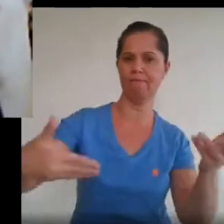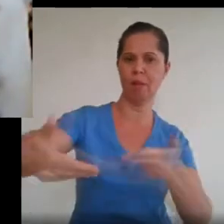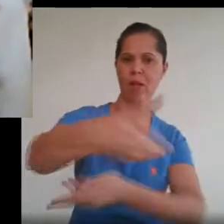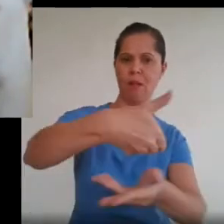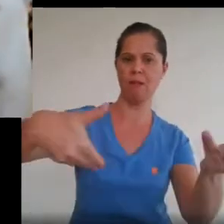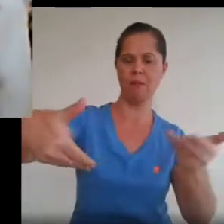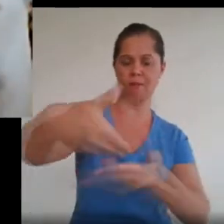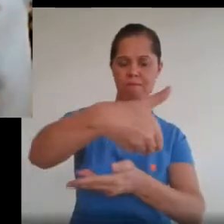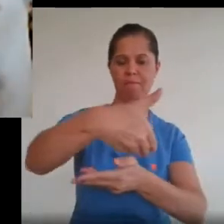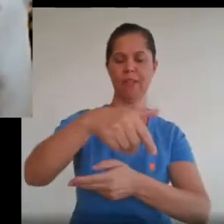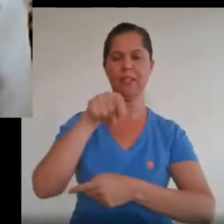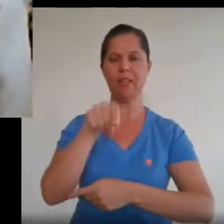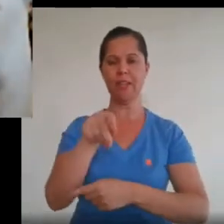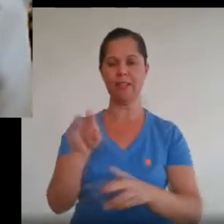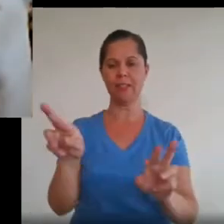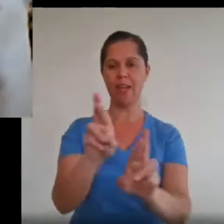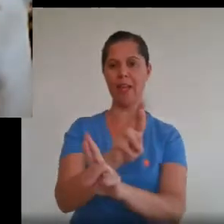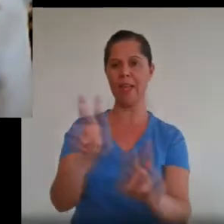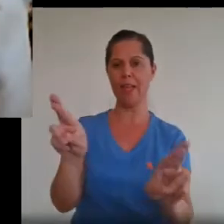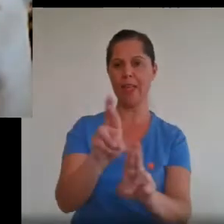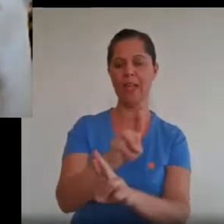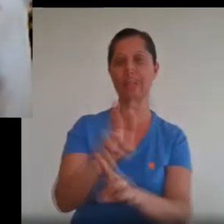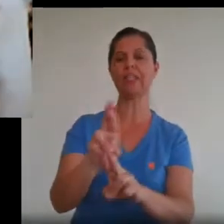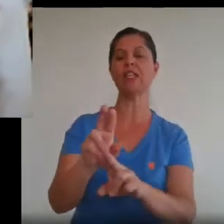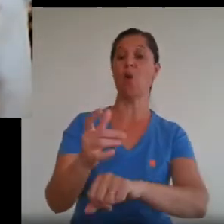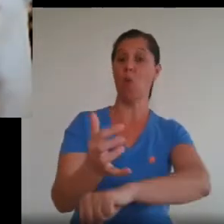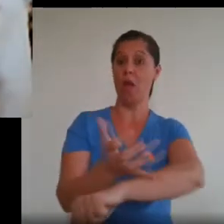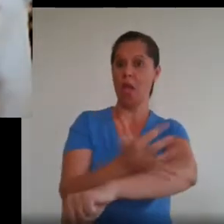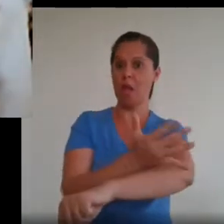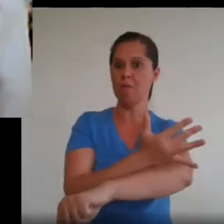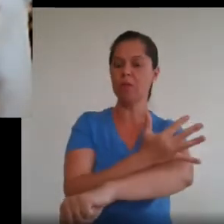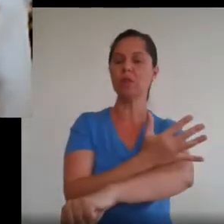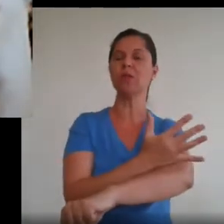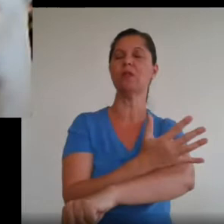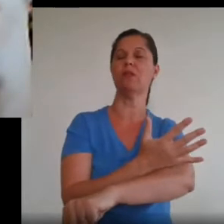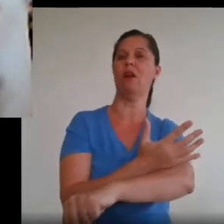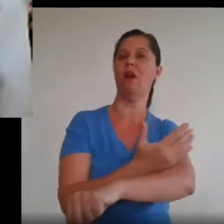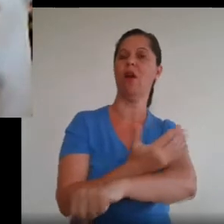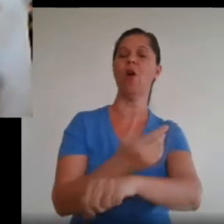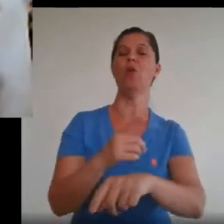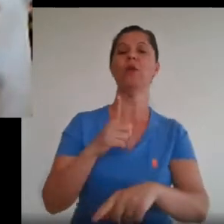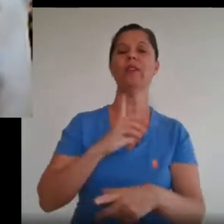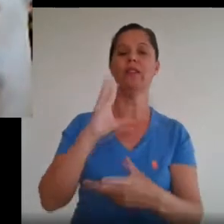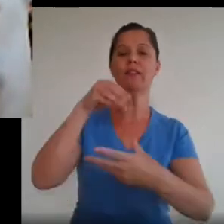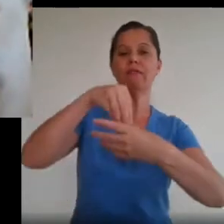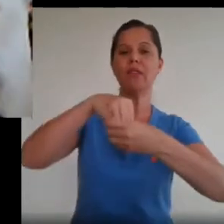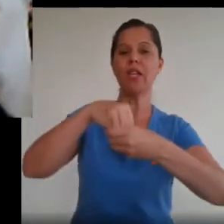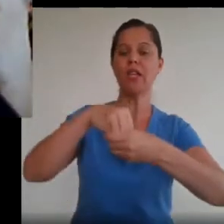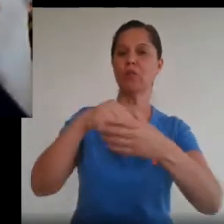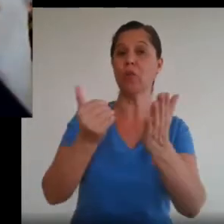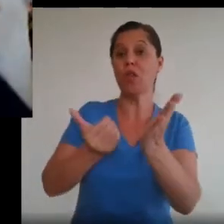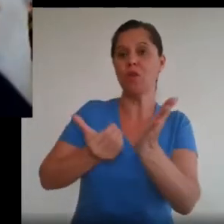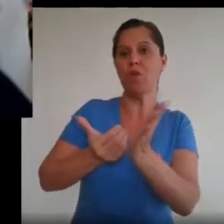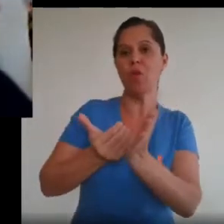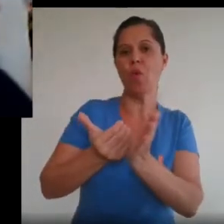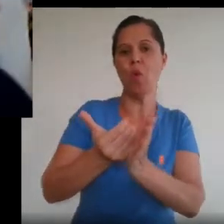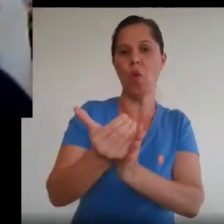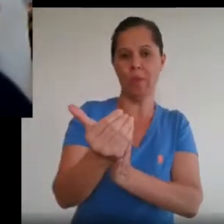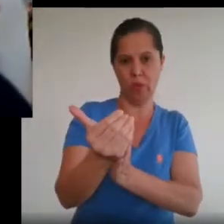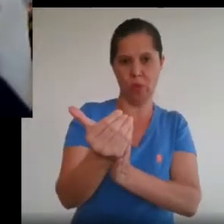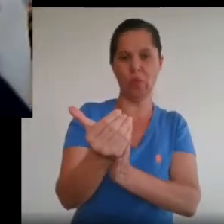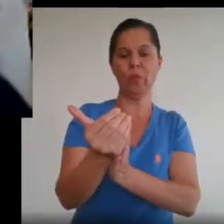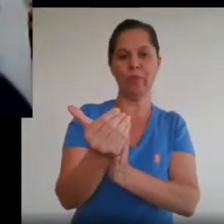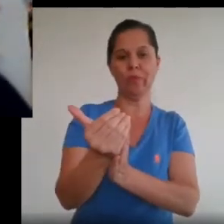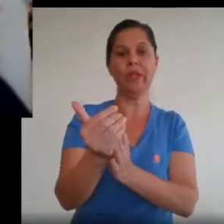esta relação emocional que surge destas relações e que